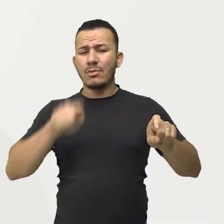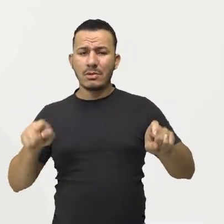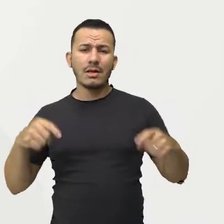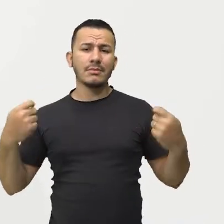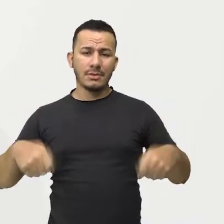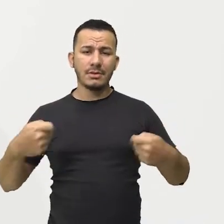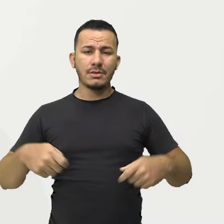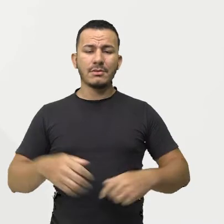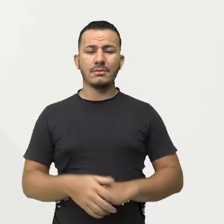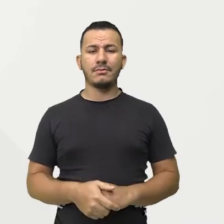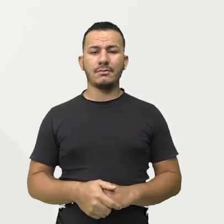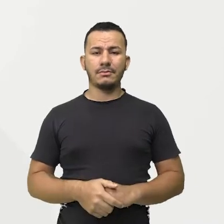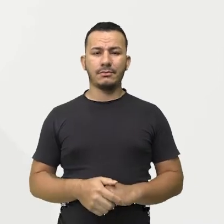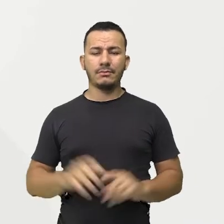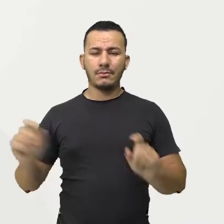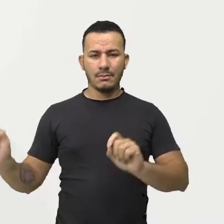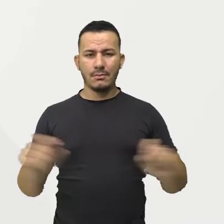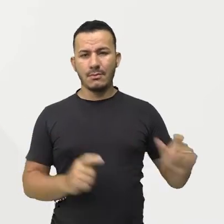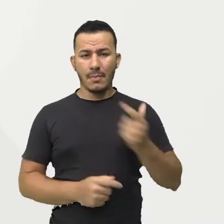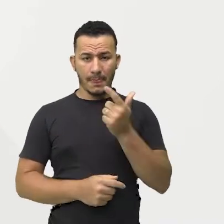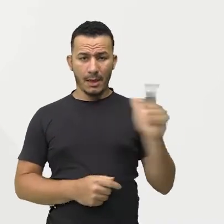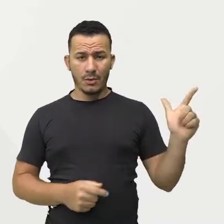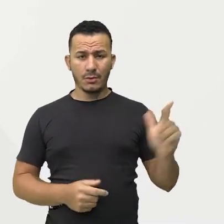equação. Vejamos outro exemplo.